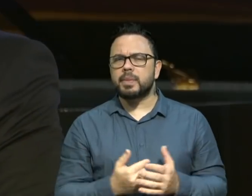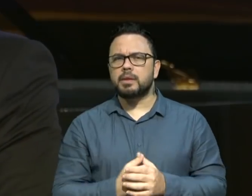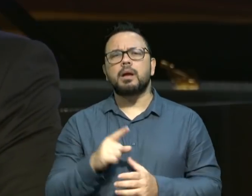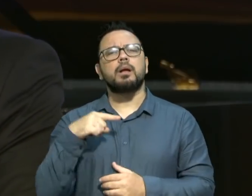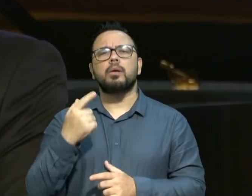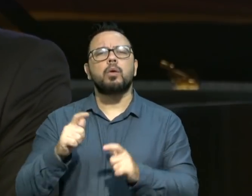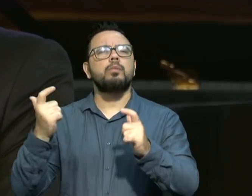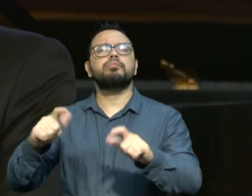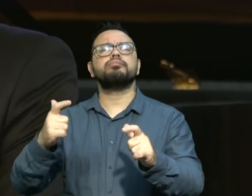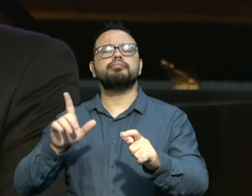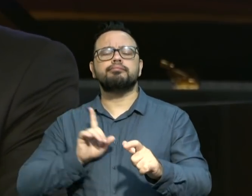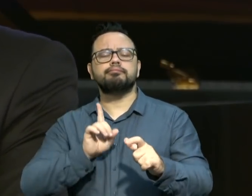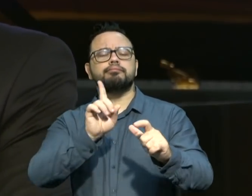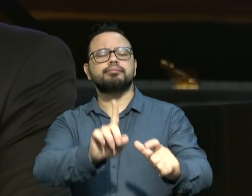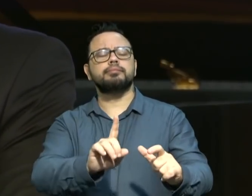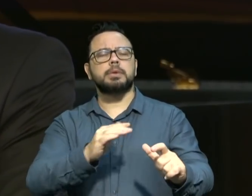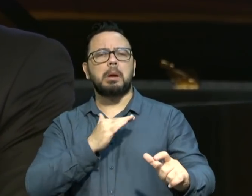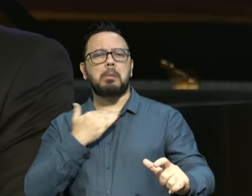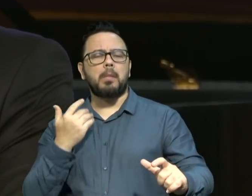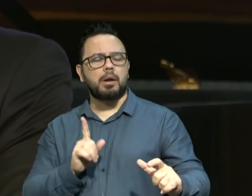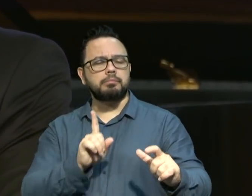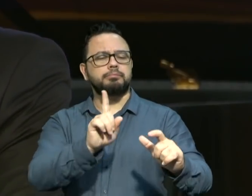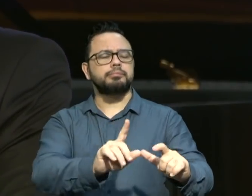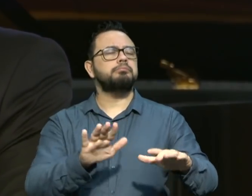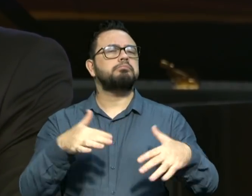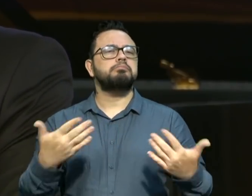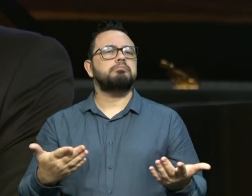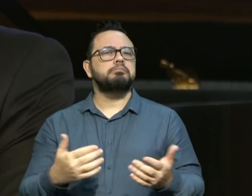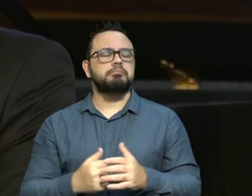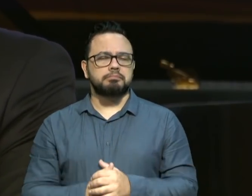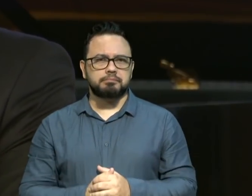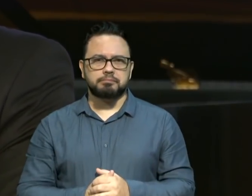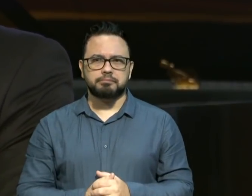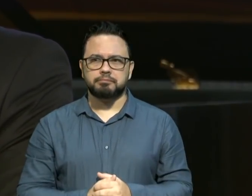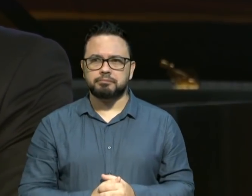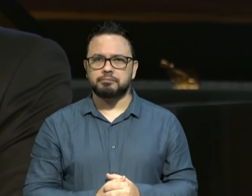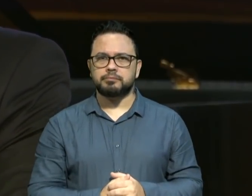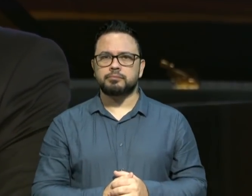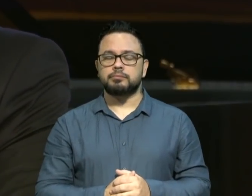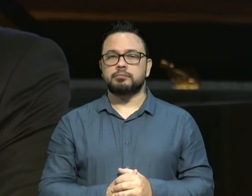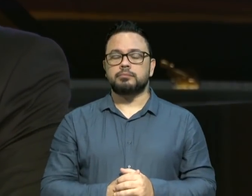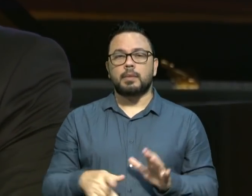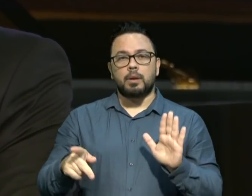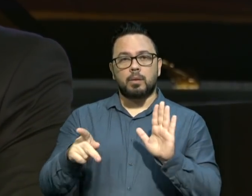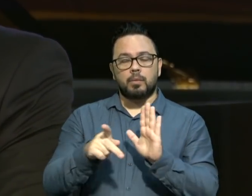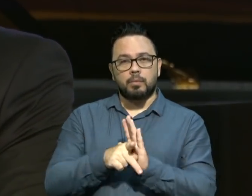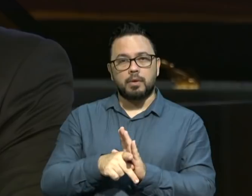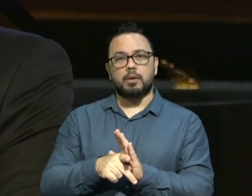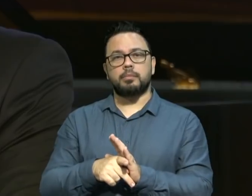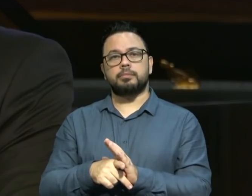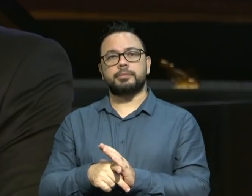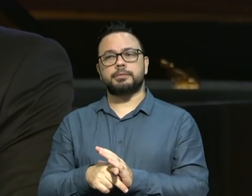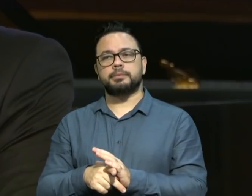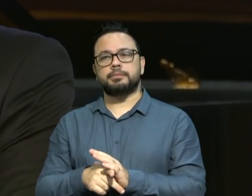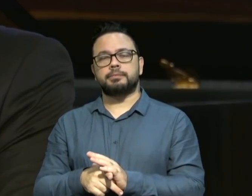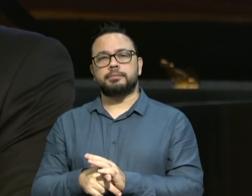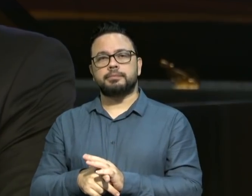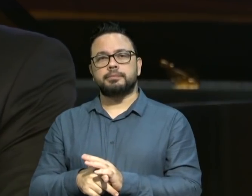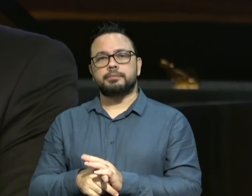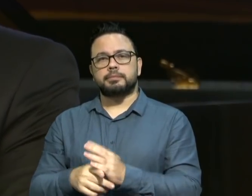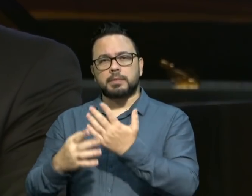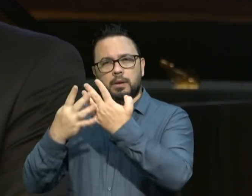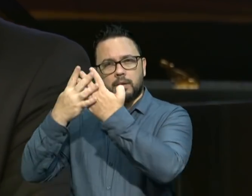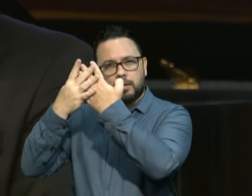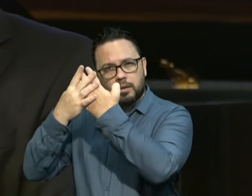onde iremos querido amigo querido irmão da confissão Católica Apostólica Romana a